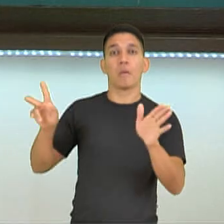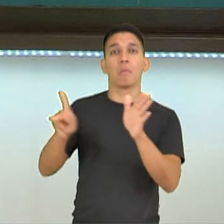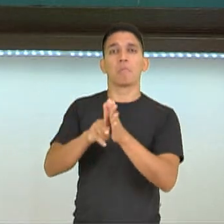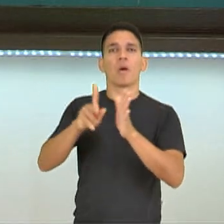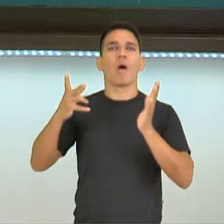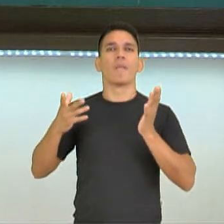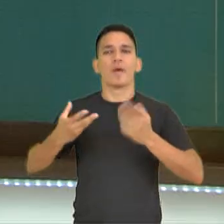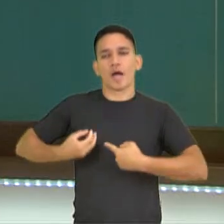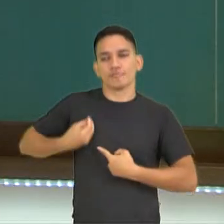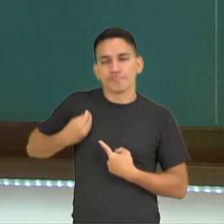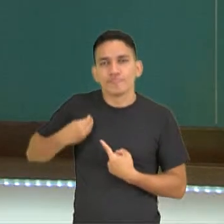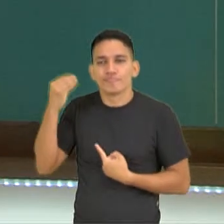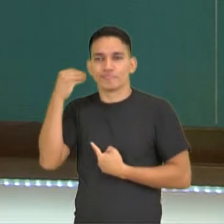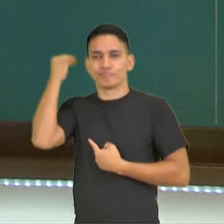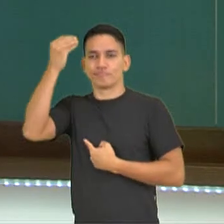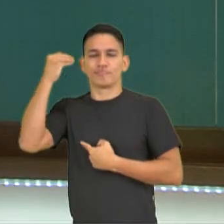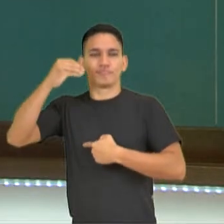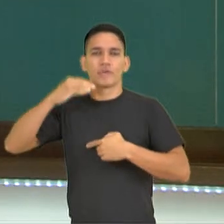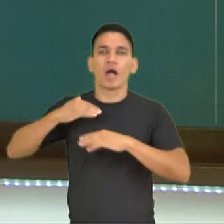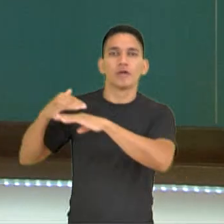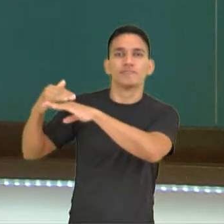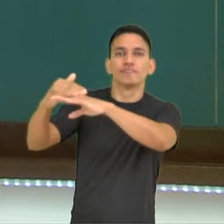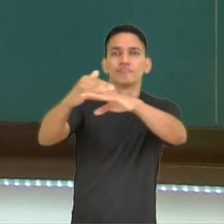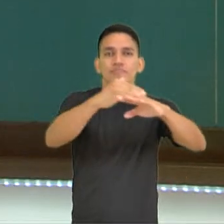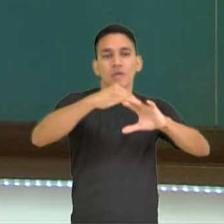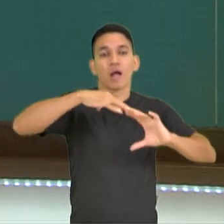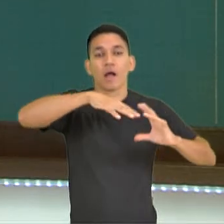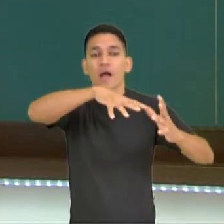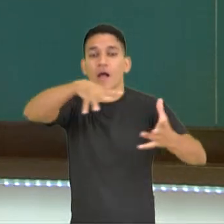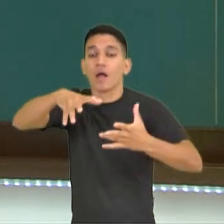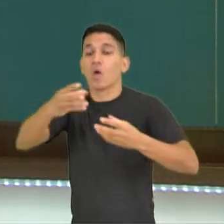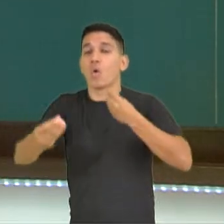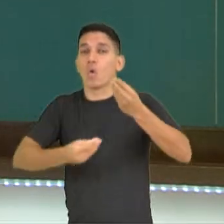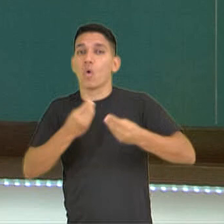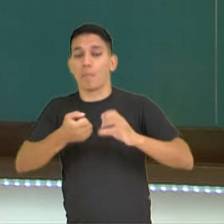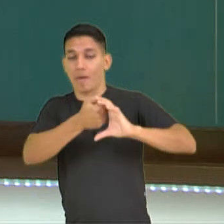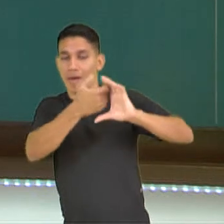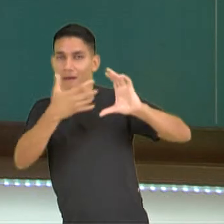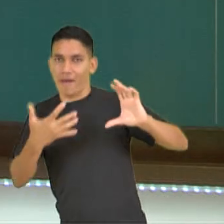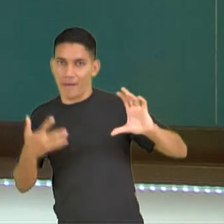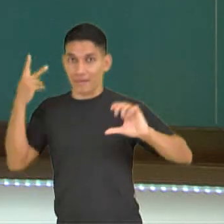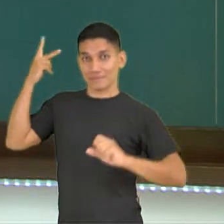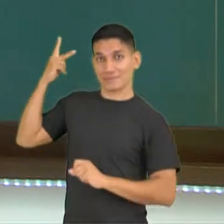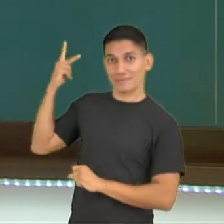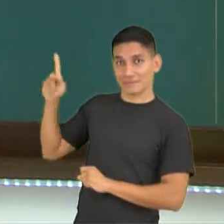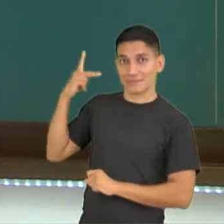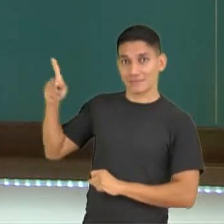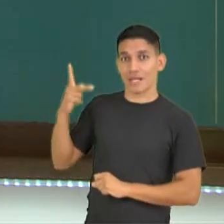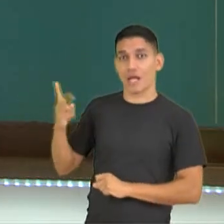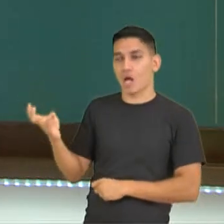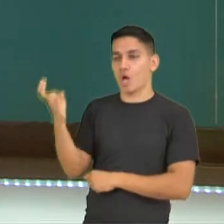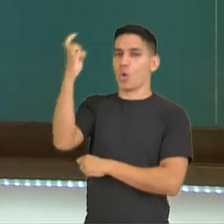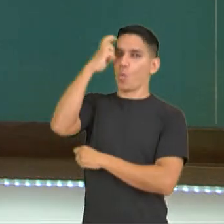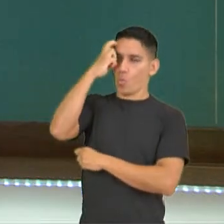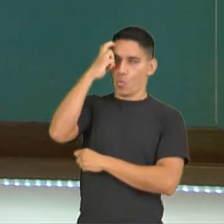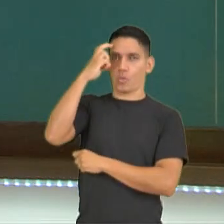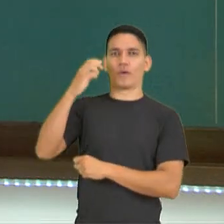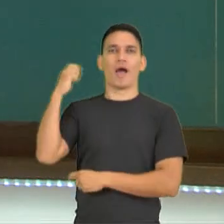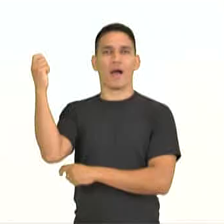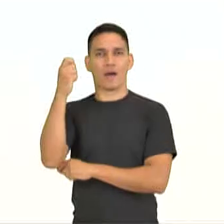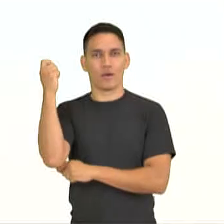universo, sobre a dança, sobre a vestimenta e sobre algumas características deste universo, dessa cultura